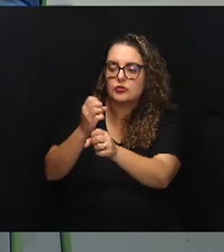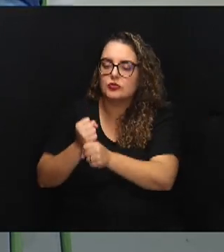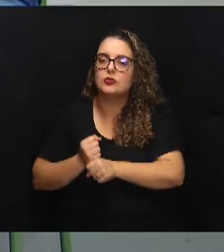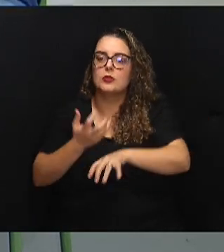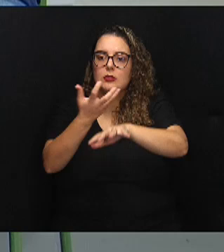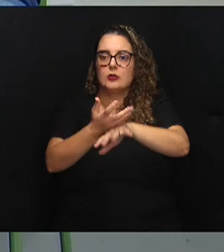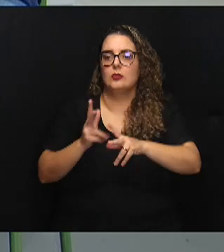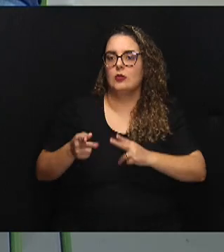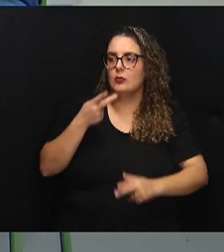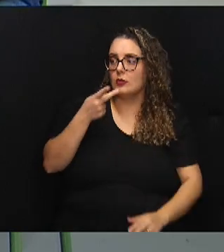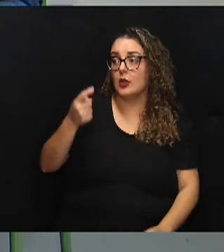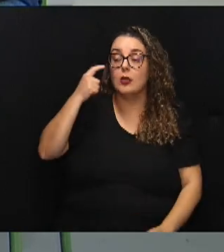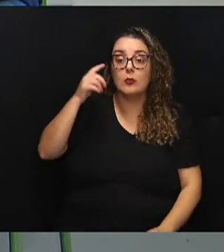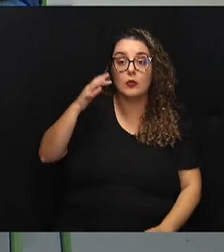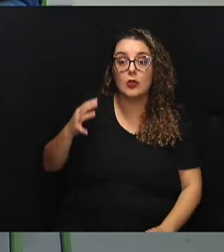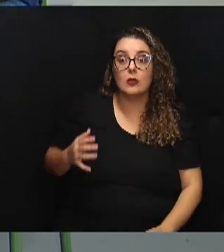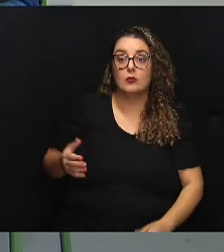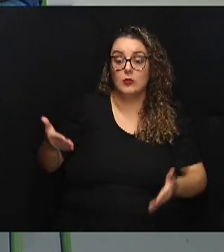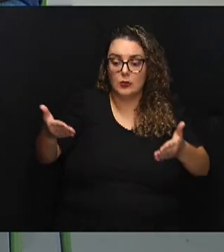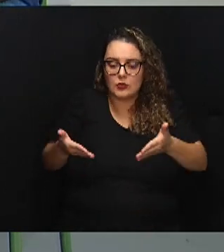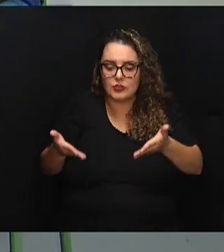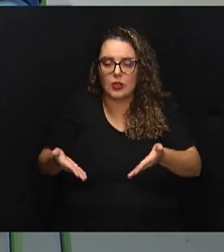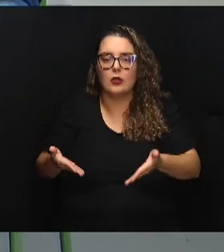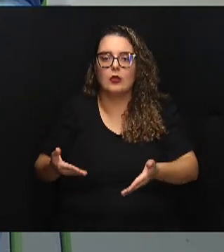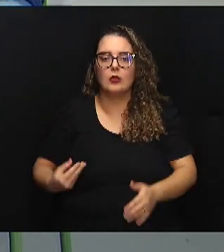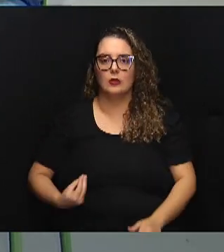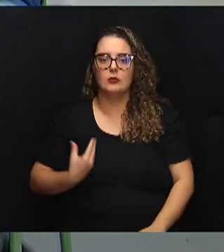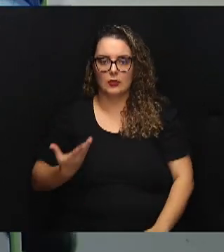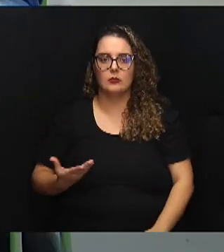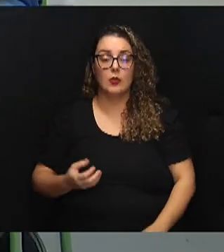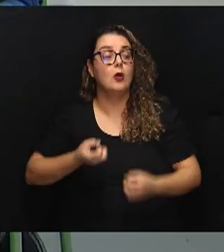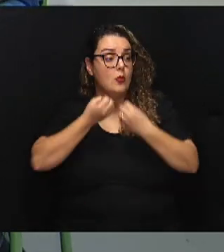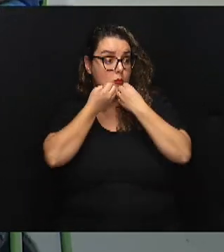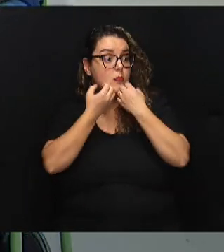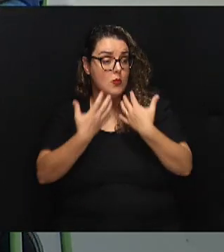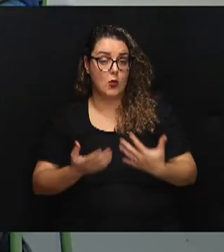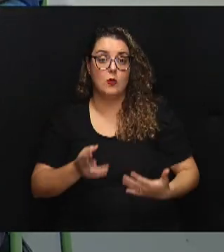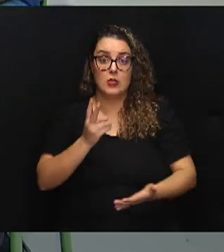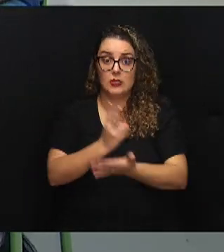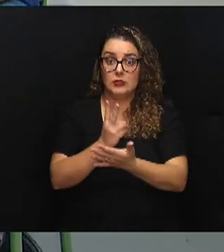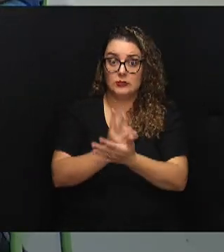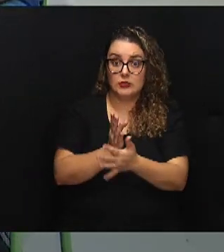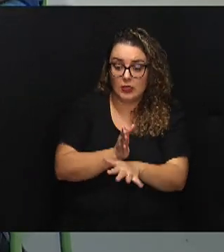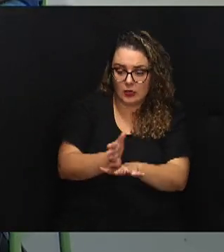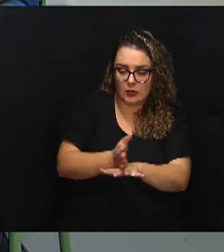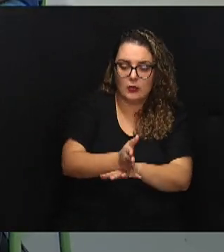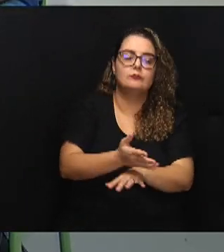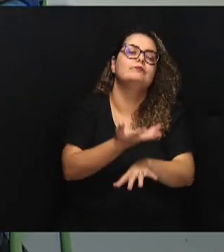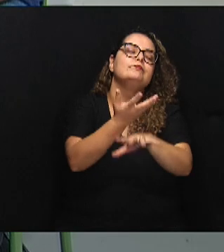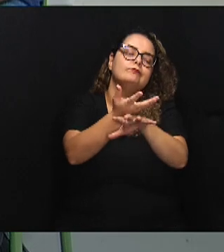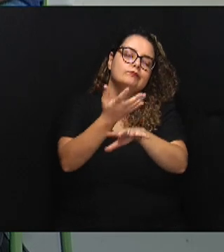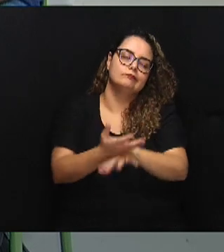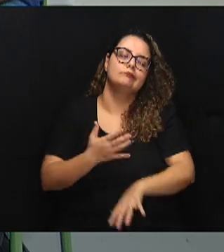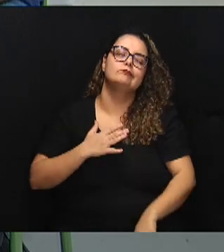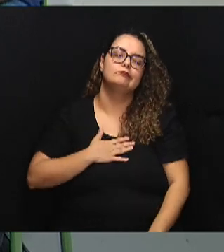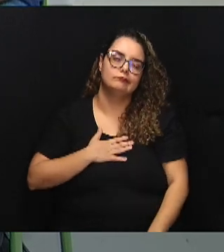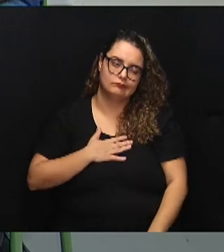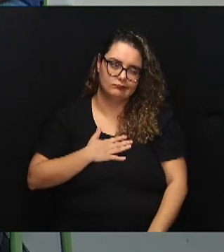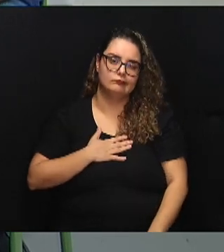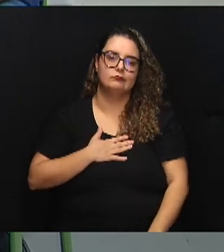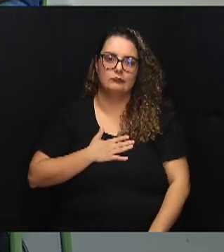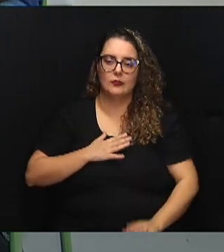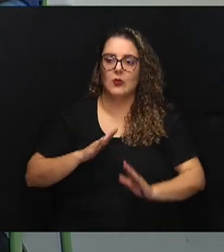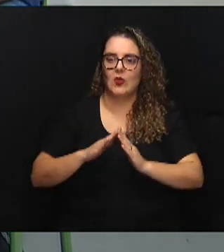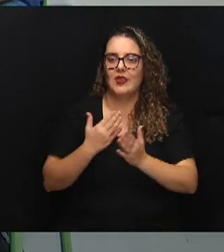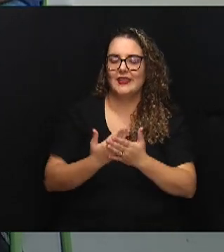como eu falei, pensar essa nossa atualidade. Boa, e essas sempre foram as minhas disciplinas favoritas no colégio,